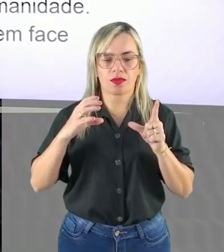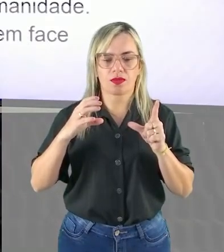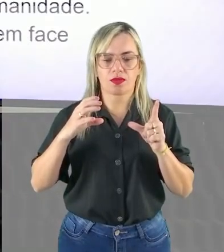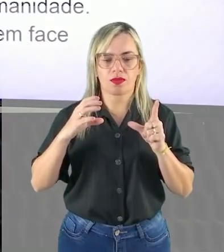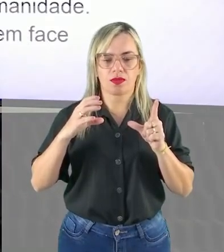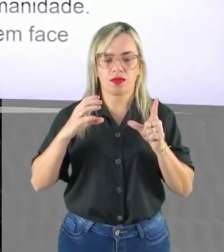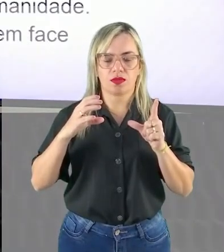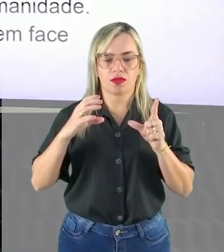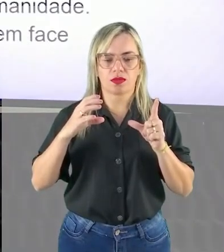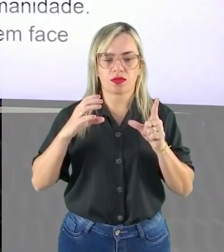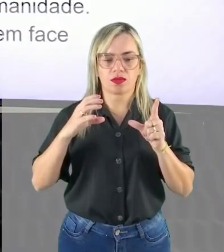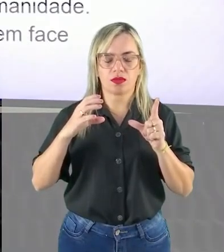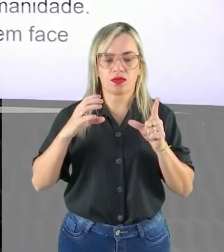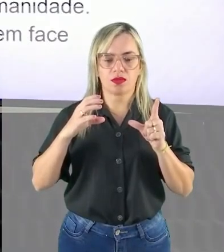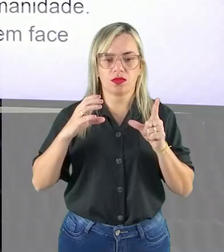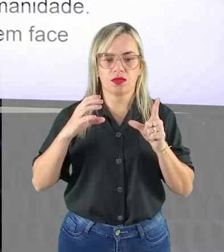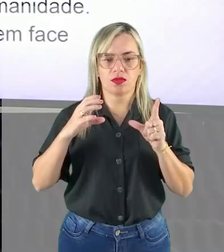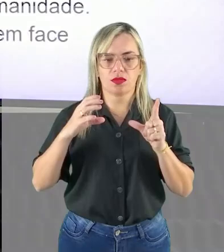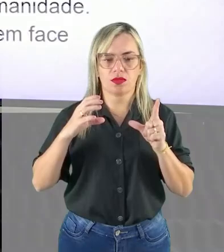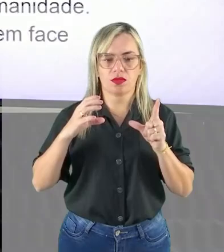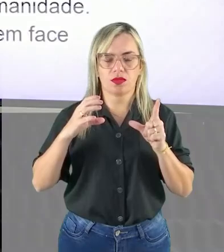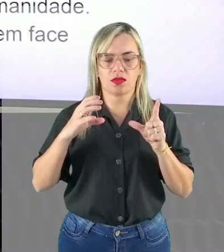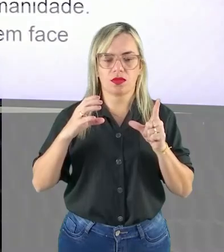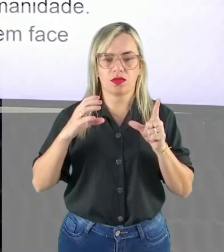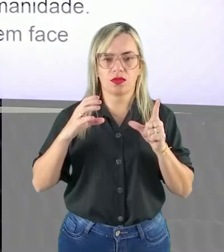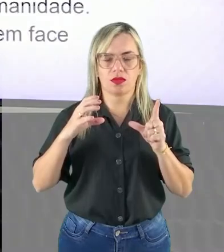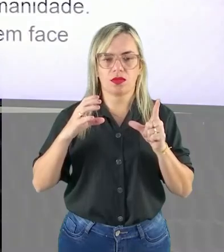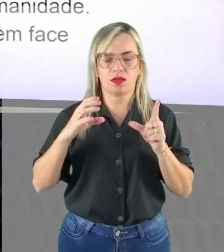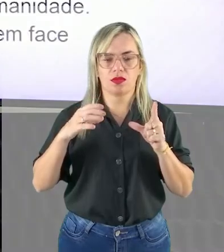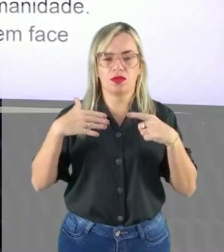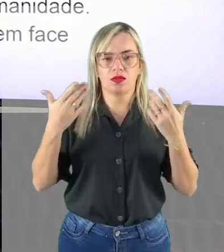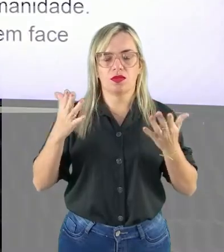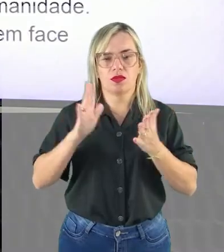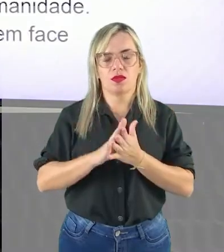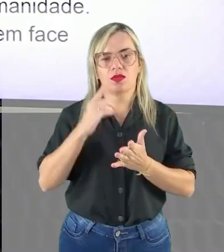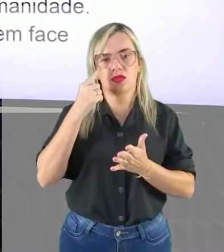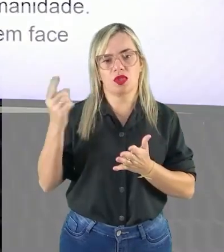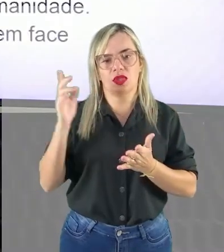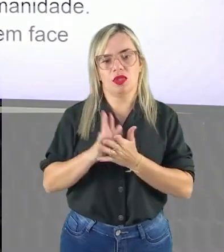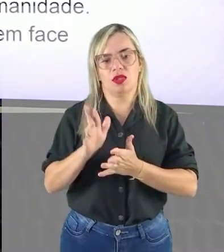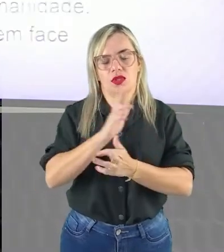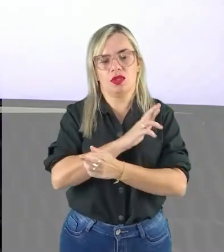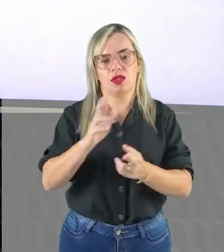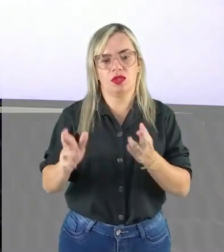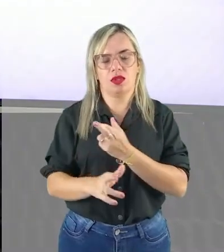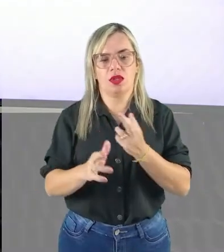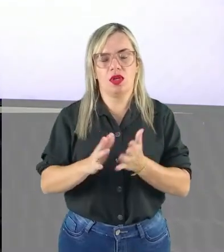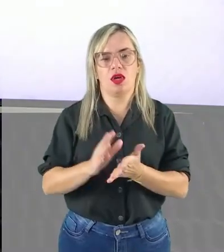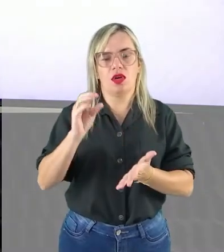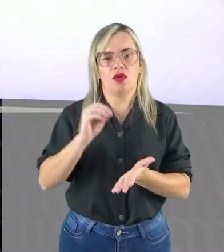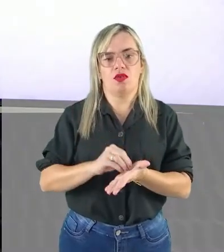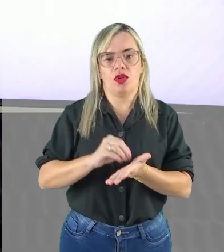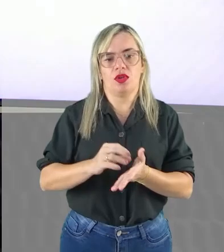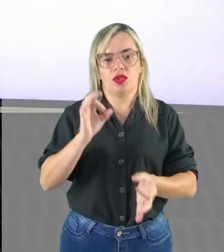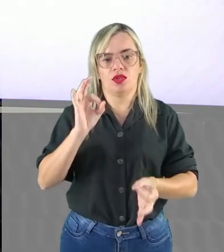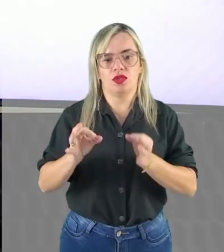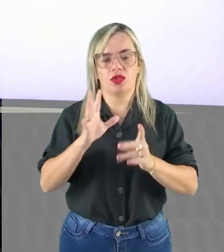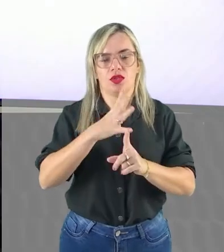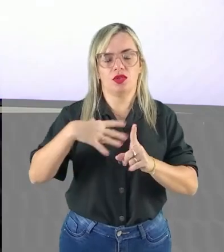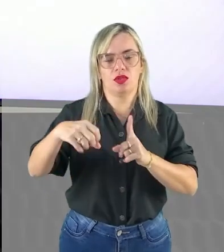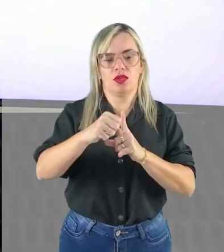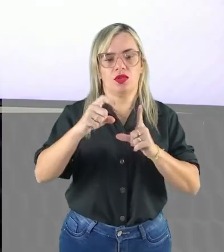face das injustiças sociais, ou seja, em razão das injustiças sociais, né? Ou na letra